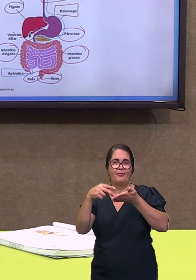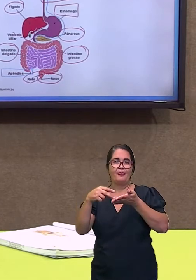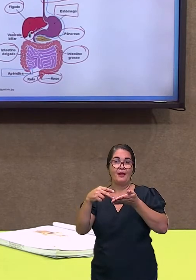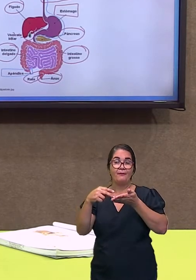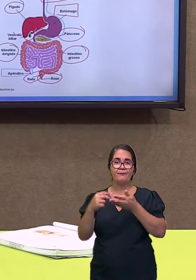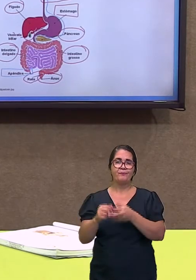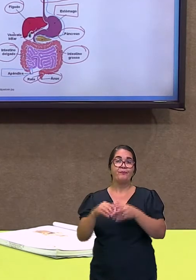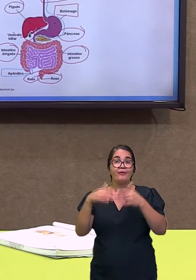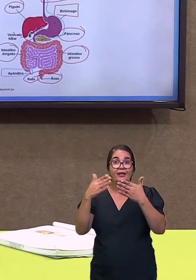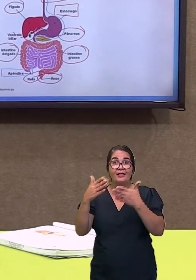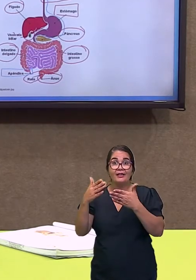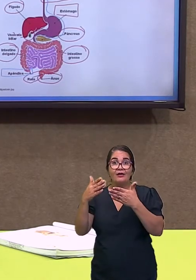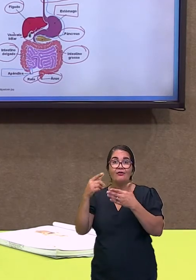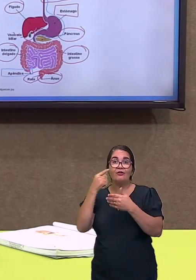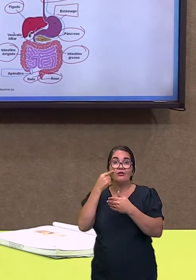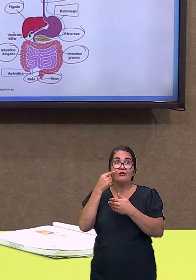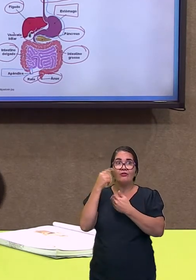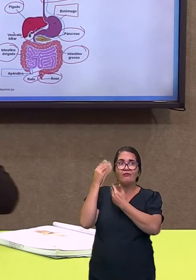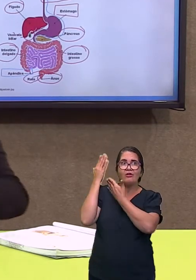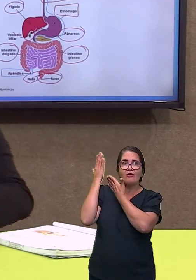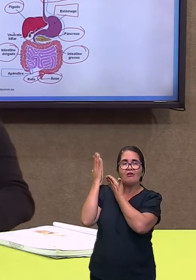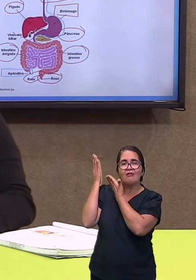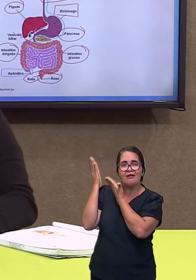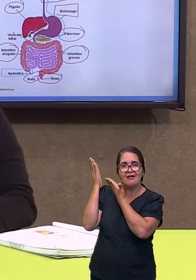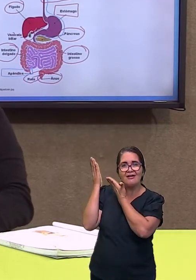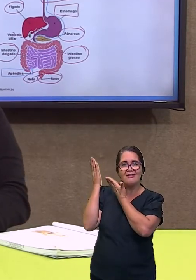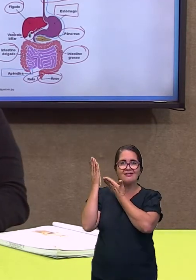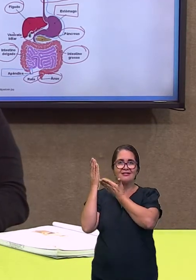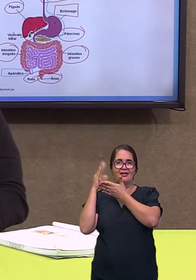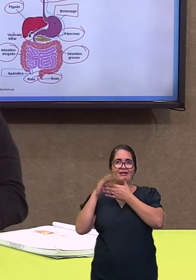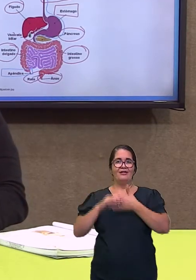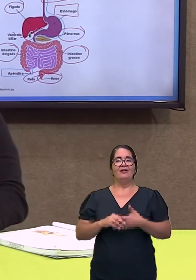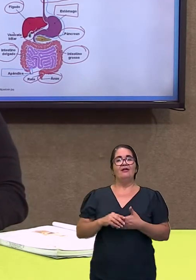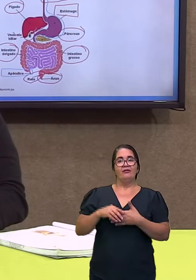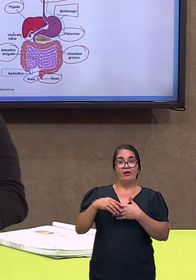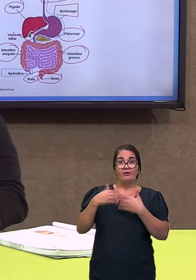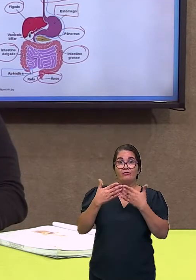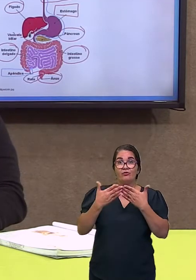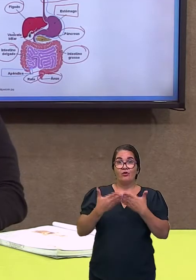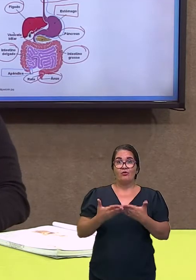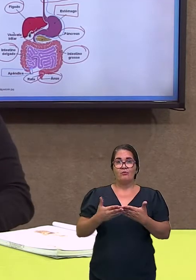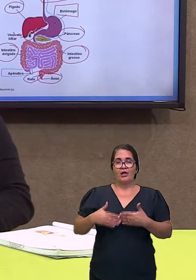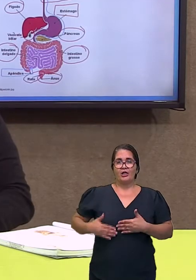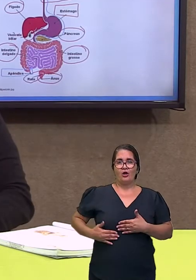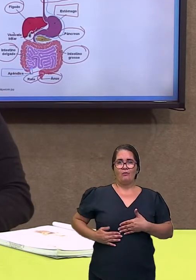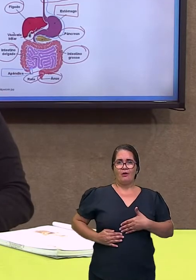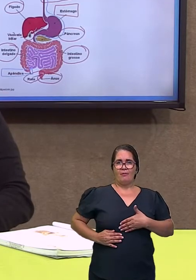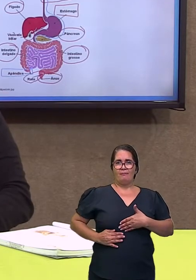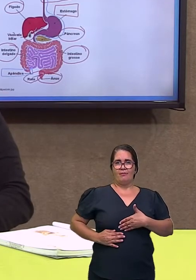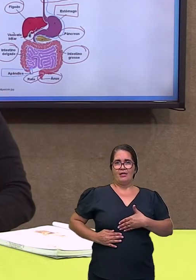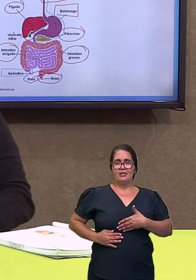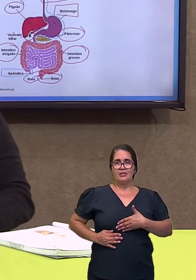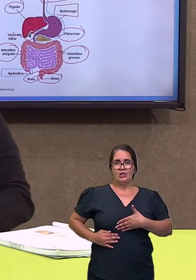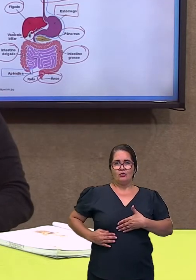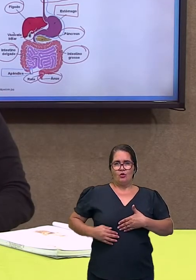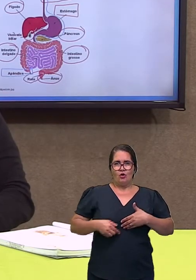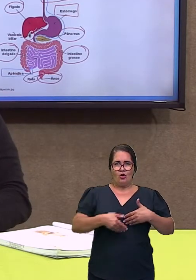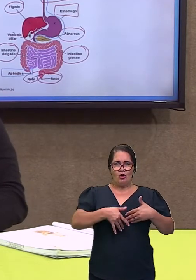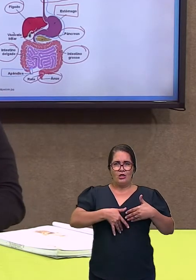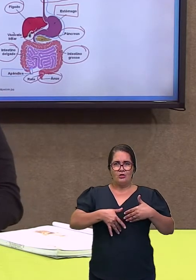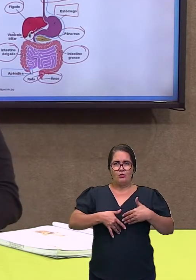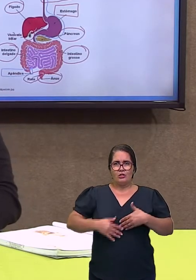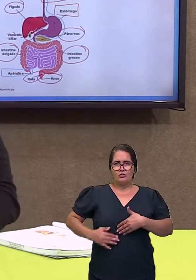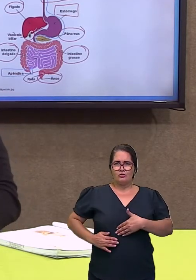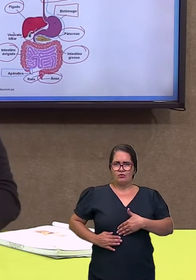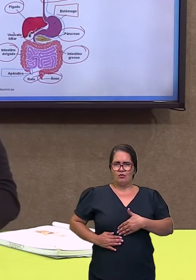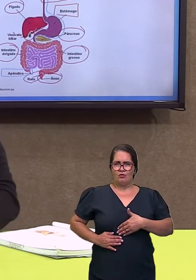E vai encaixá-lo lá, ó, bem na base do estômago. E aperta para